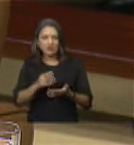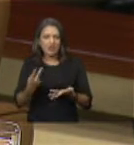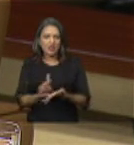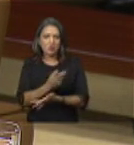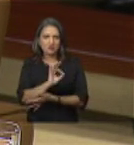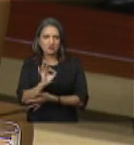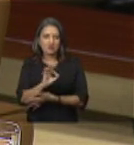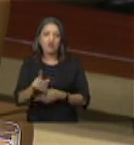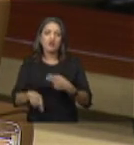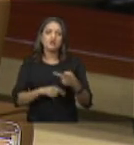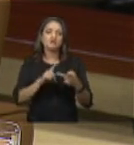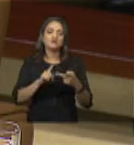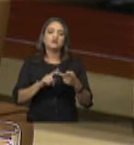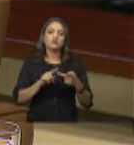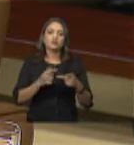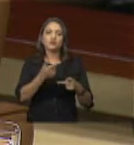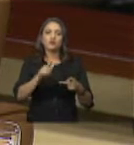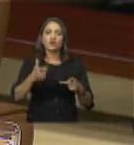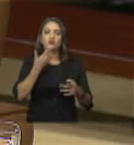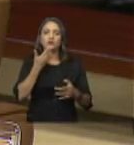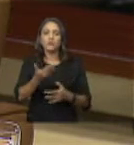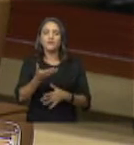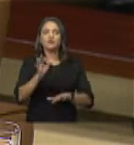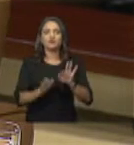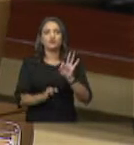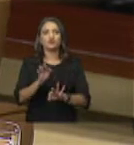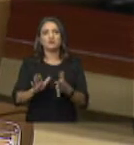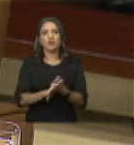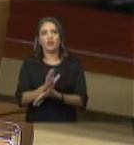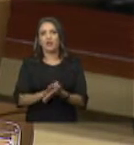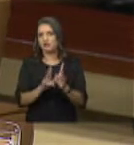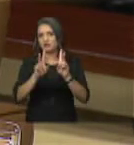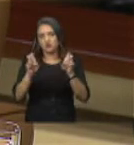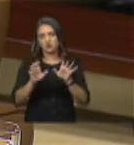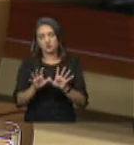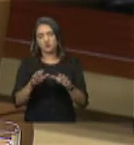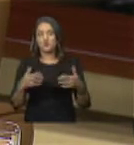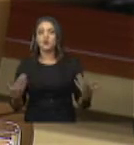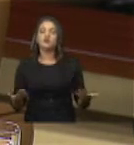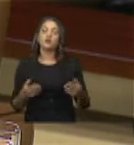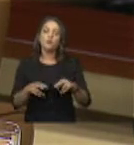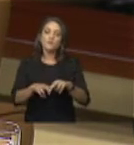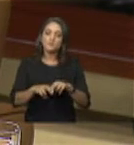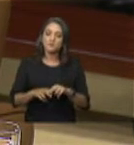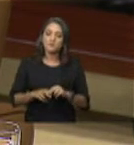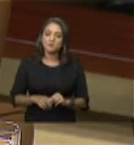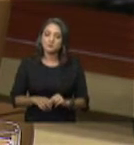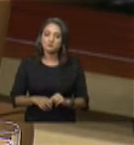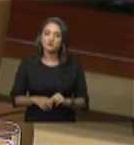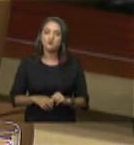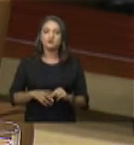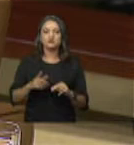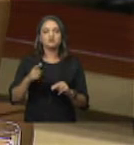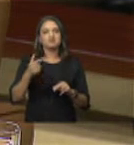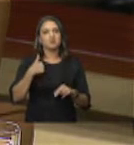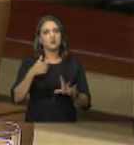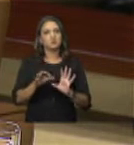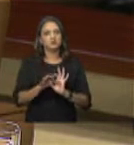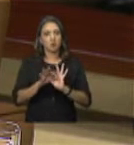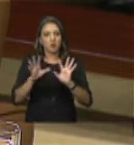ocorrência de pronunciamento judicial sobre aquele fato nesses termos entendo autorizada